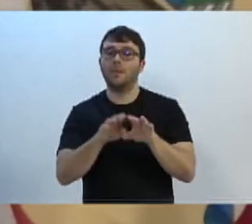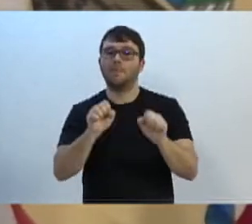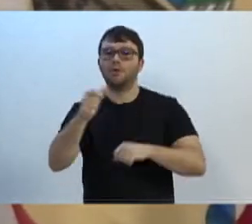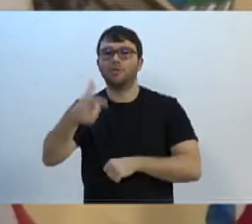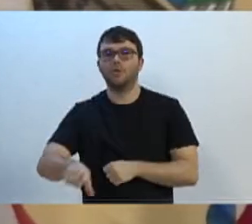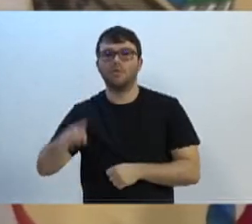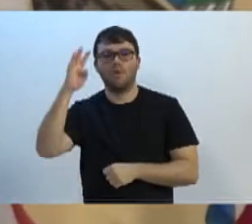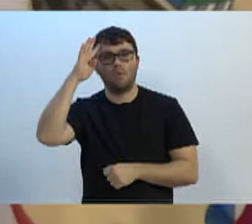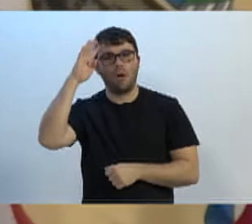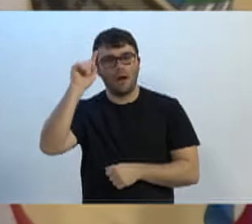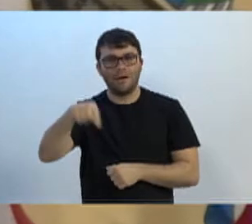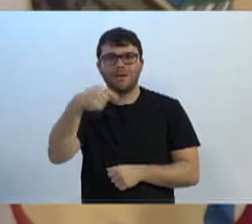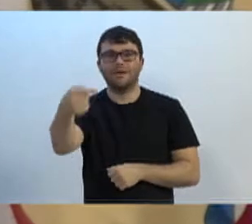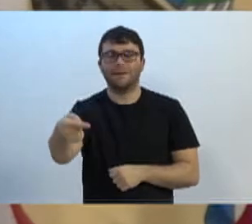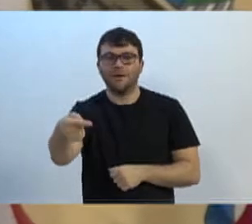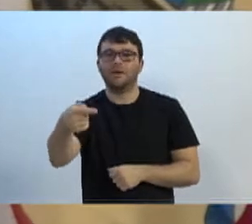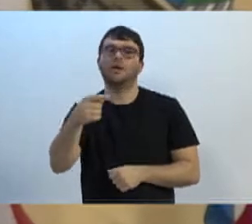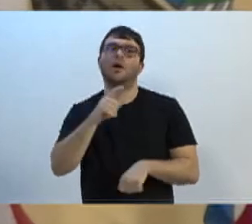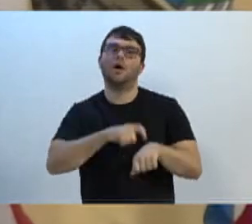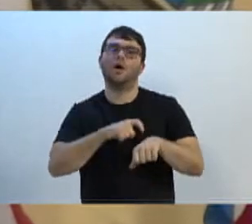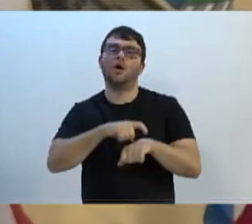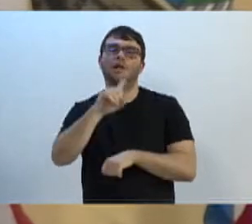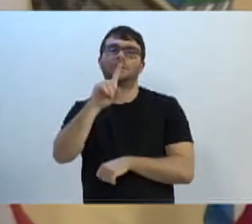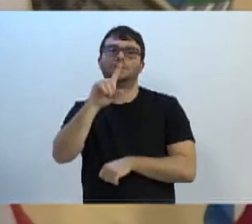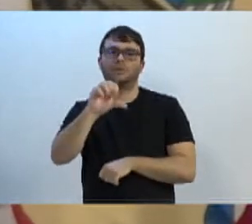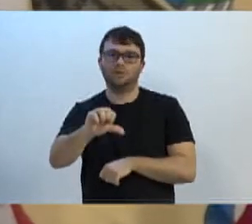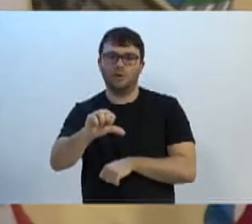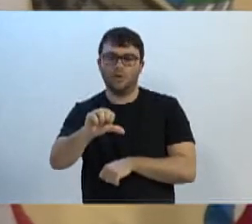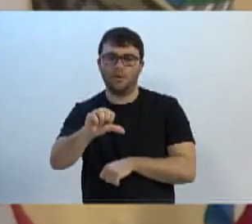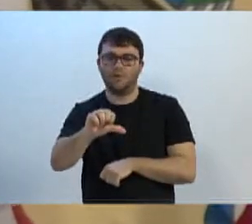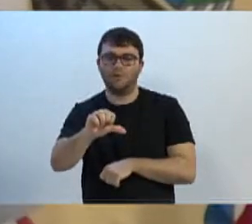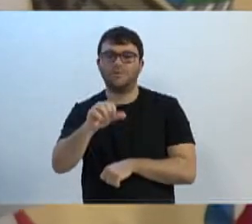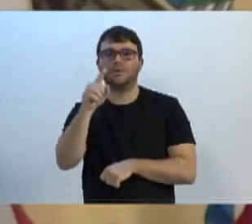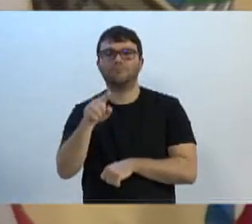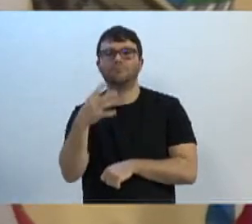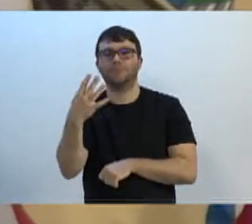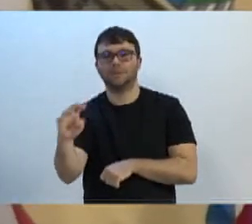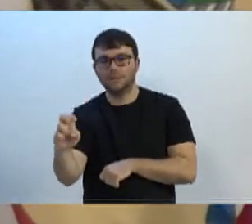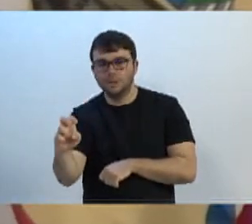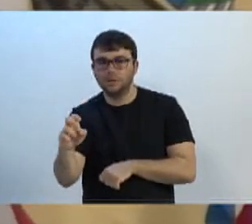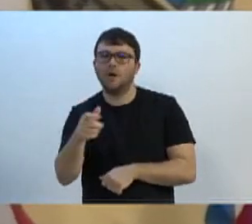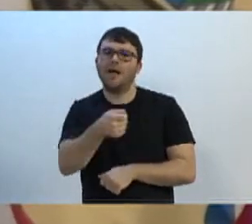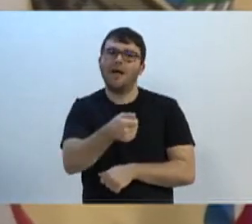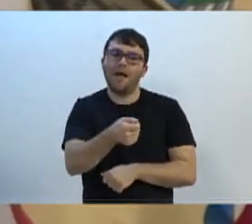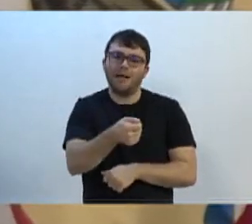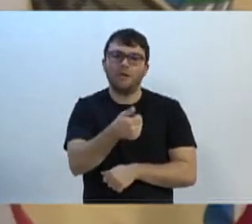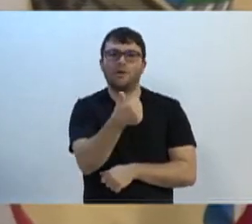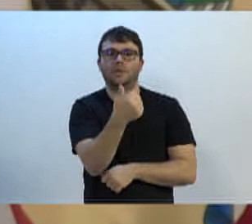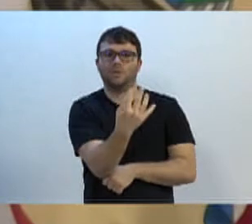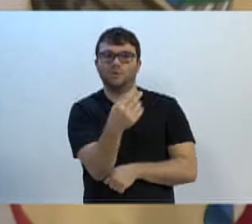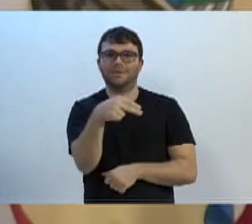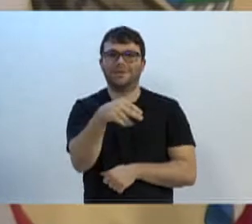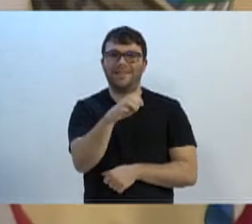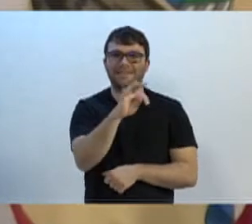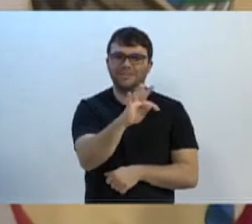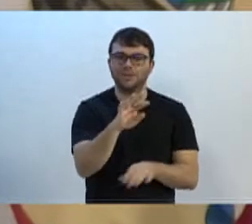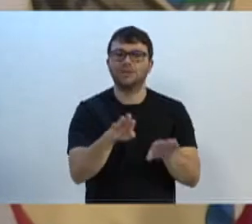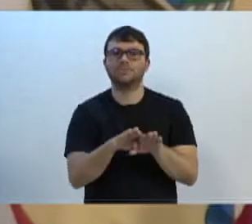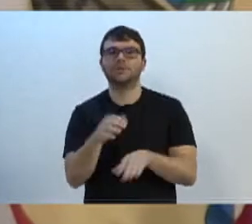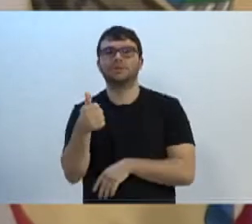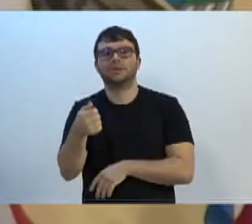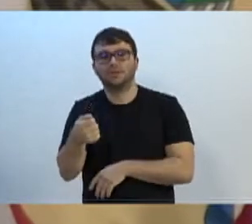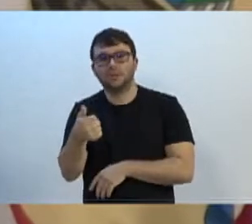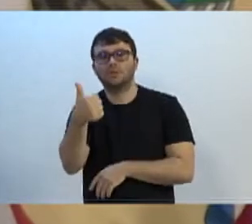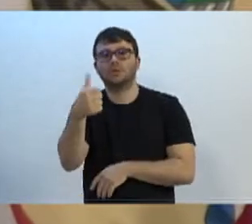25 de setembro às 19 horas e 45 pelos canais 14 da net e 19 da btv